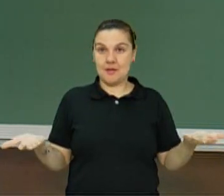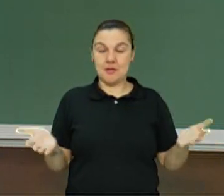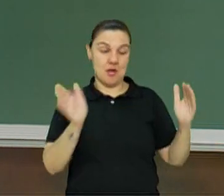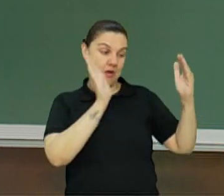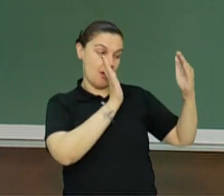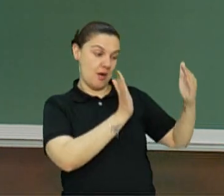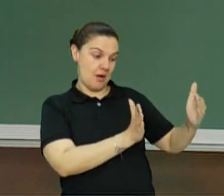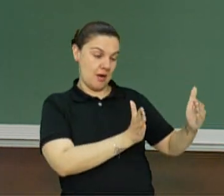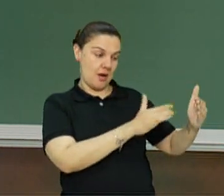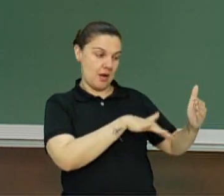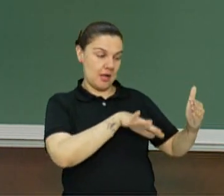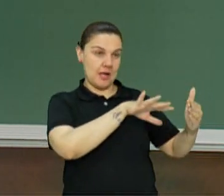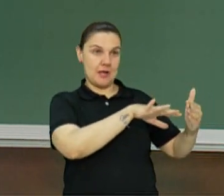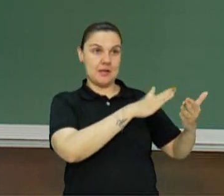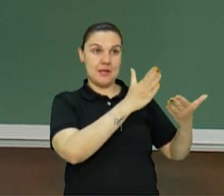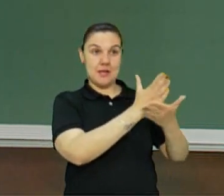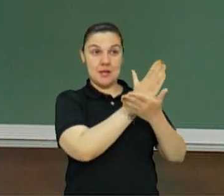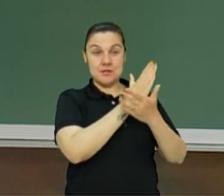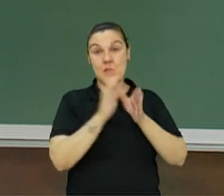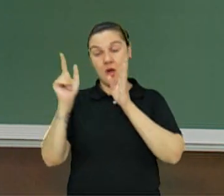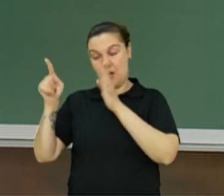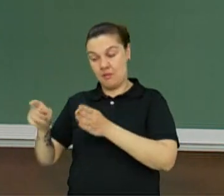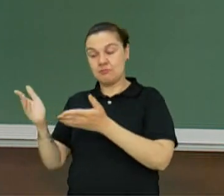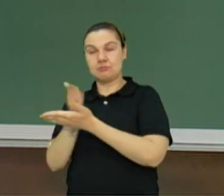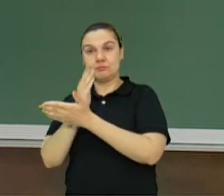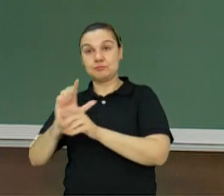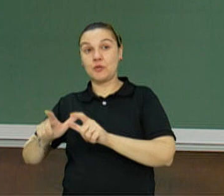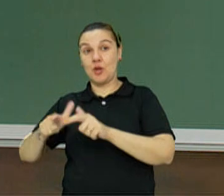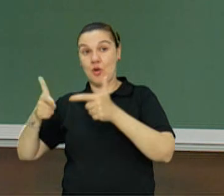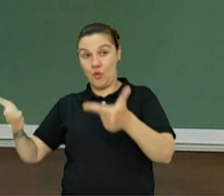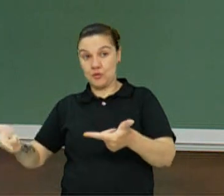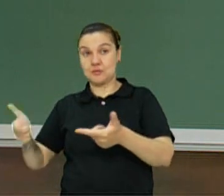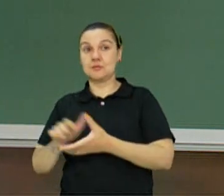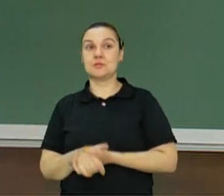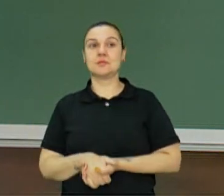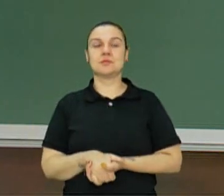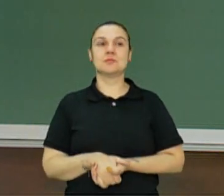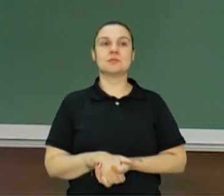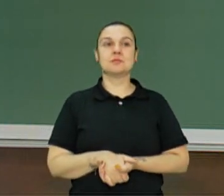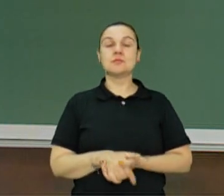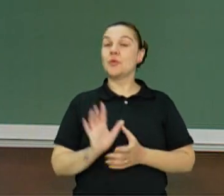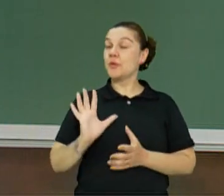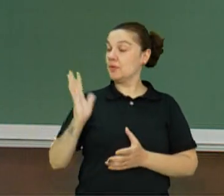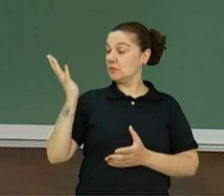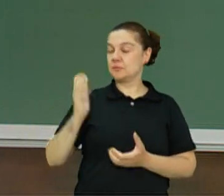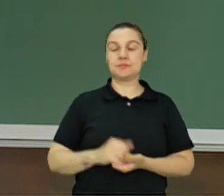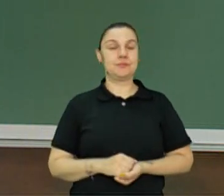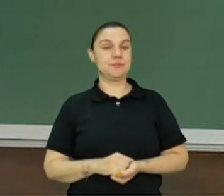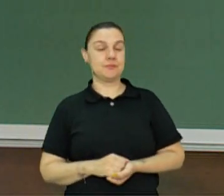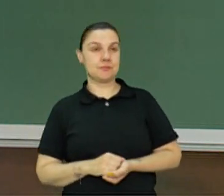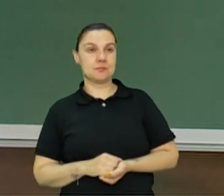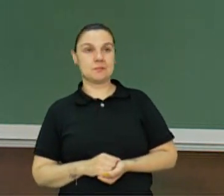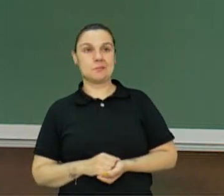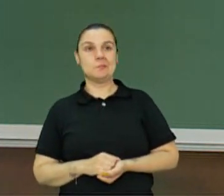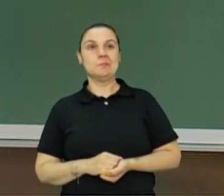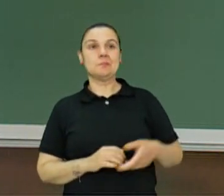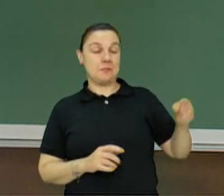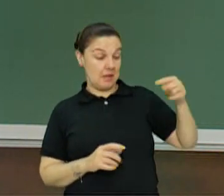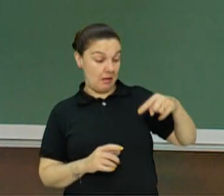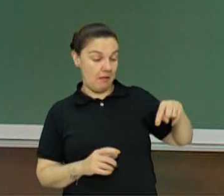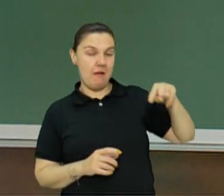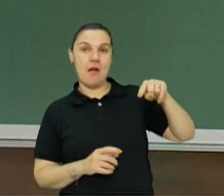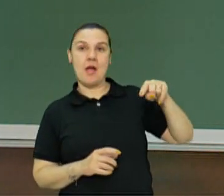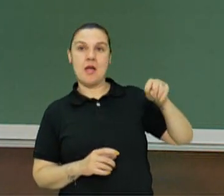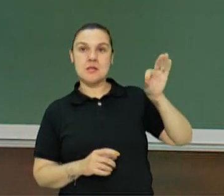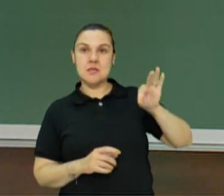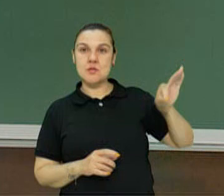um ambiente promove uma seleção, o outro ambiente vai promover outra. O que aconteceu? Essas moscas,